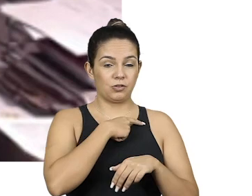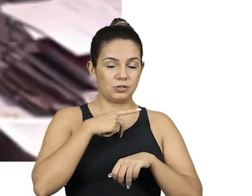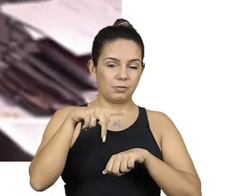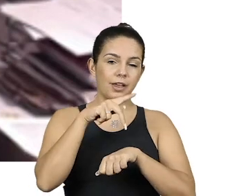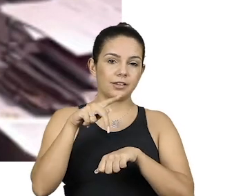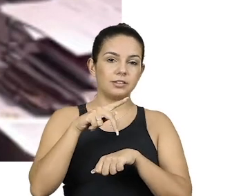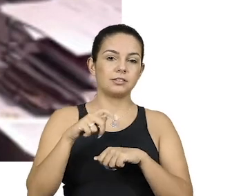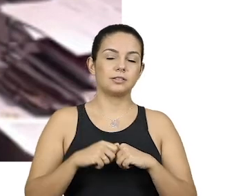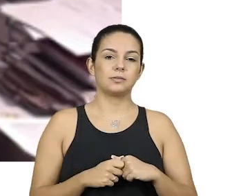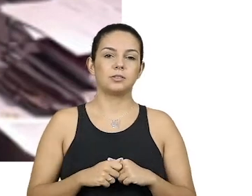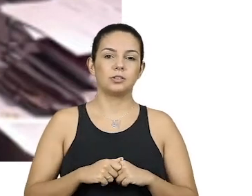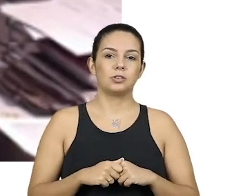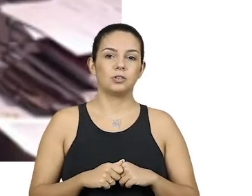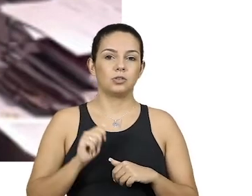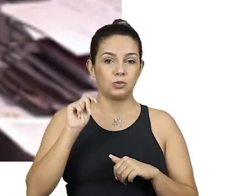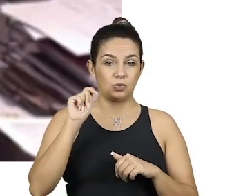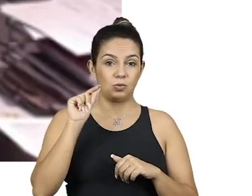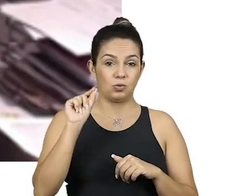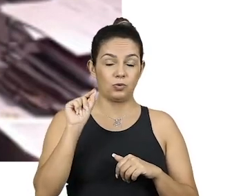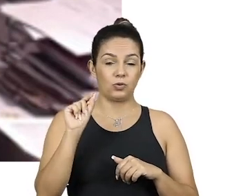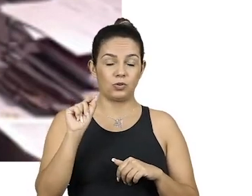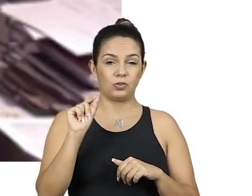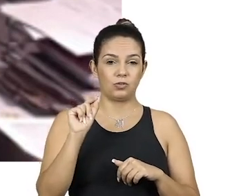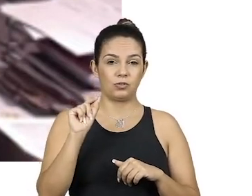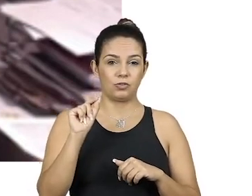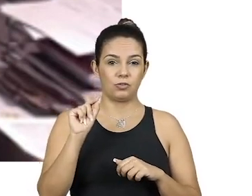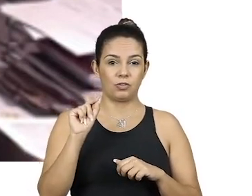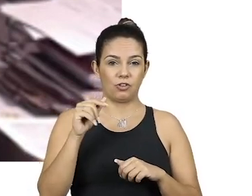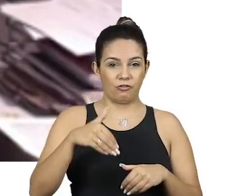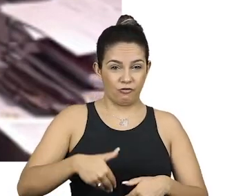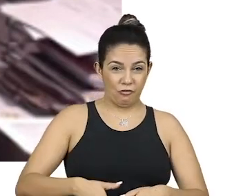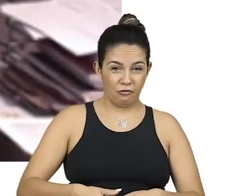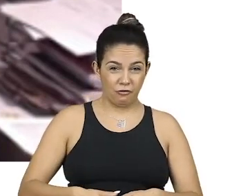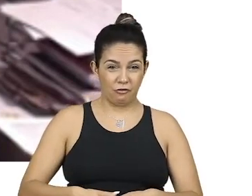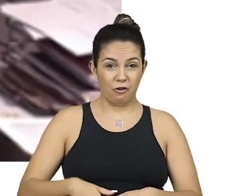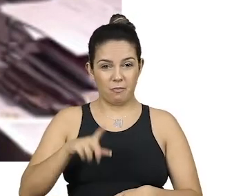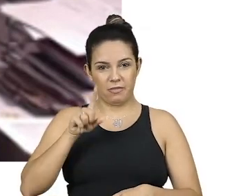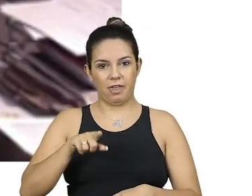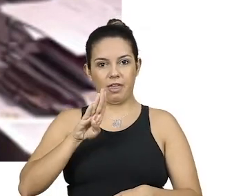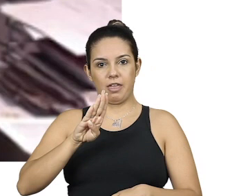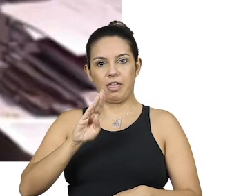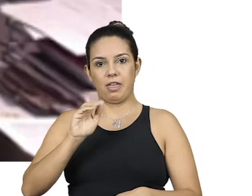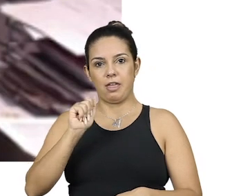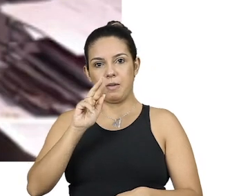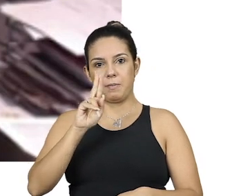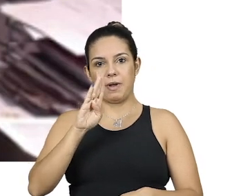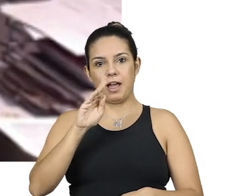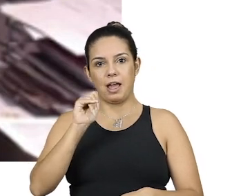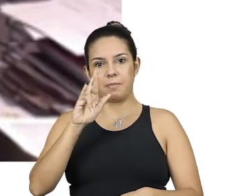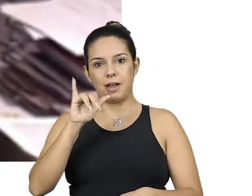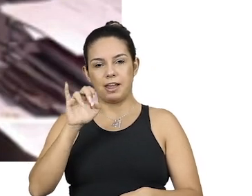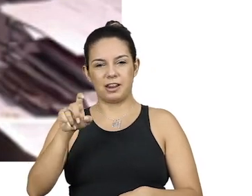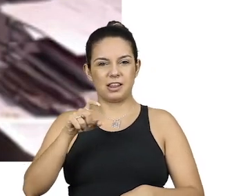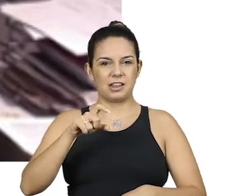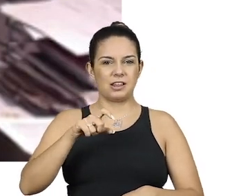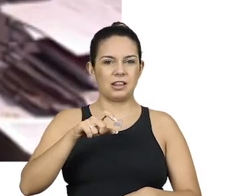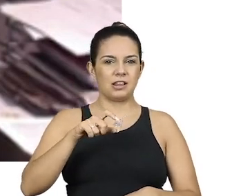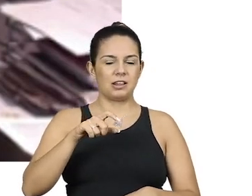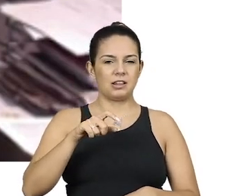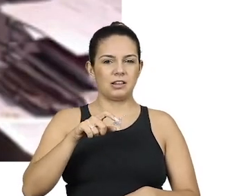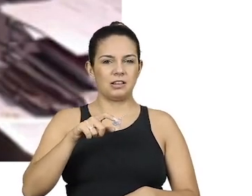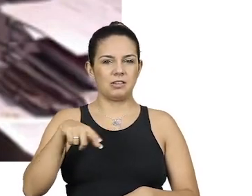país, porque eu considero que a fome é barbárie, que os escândalos